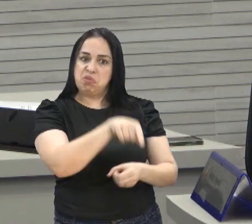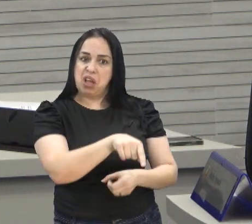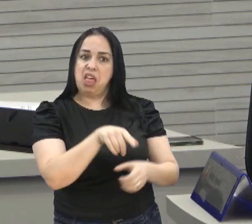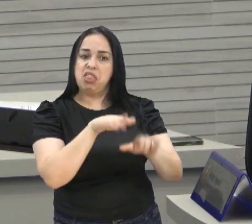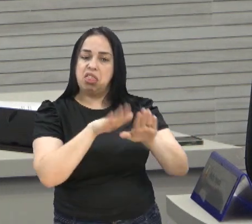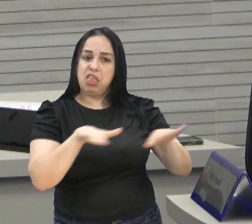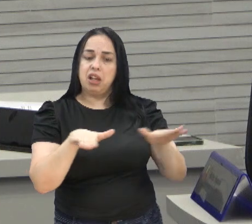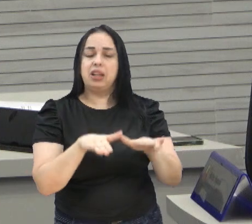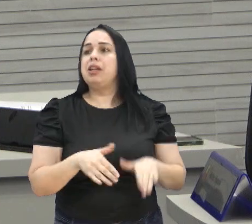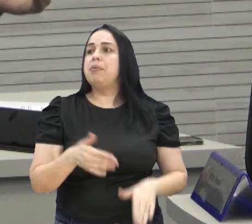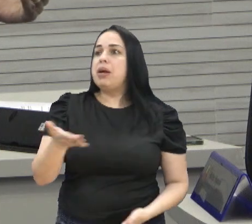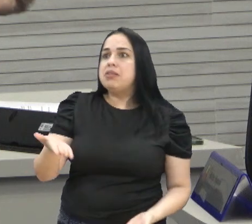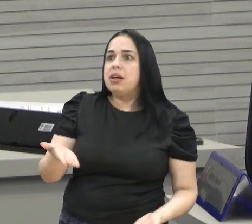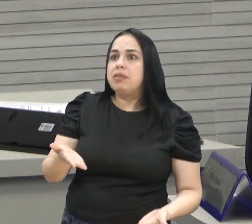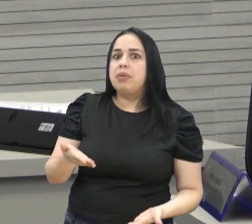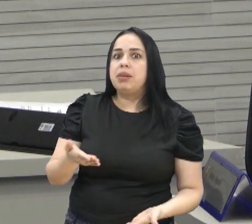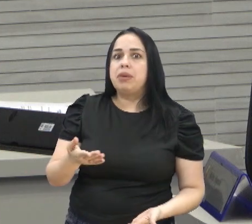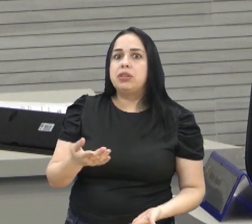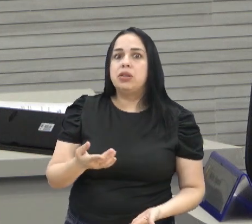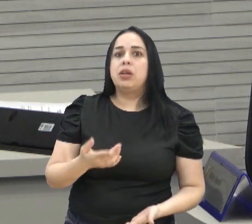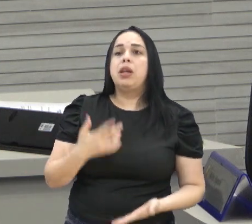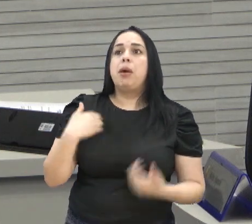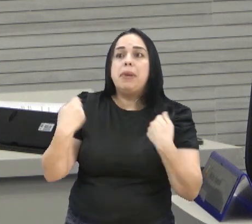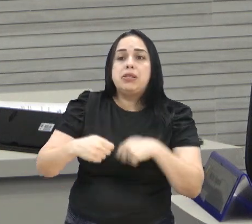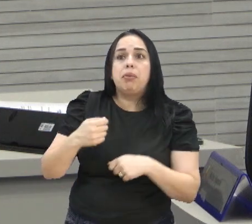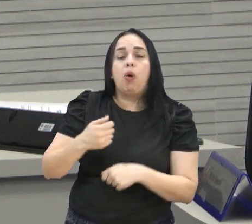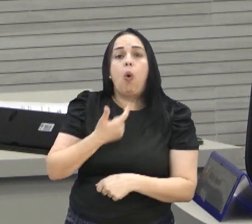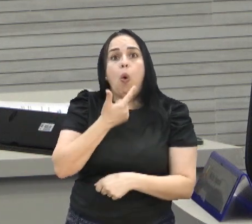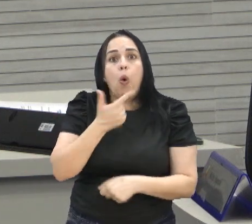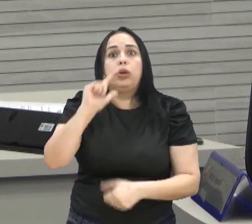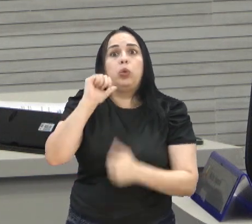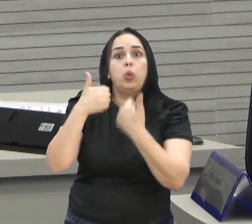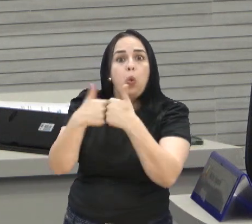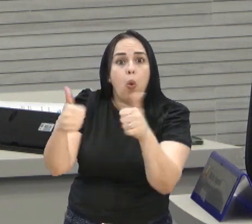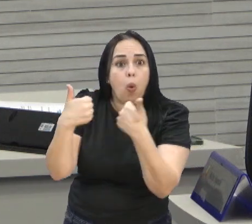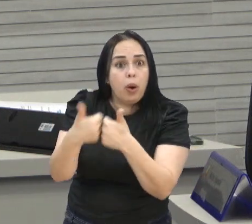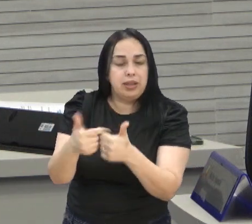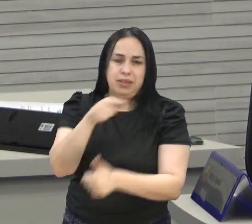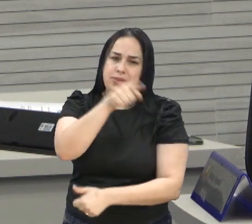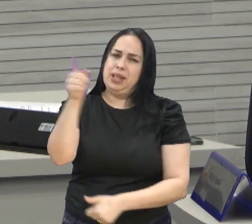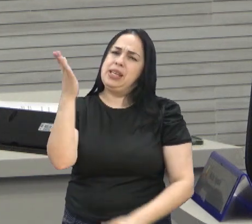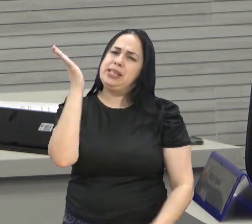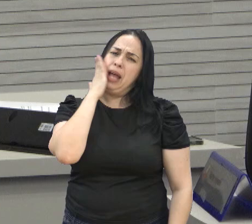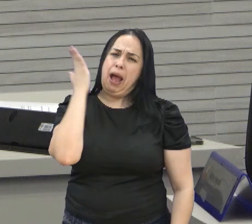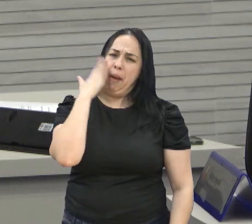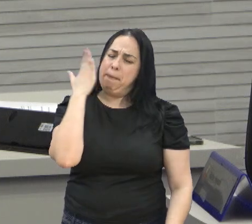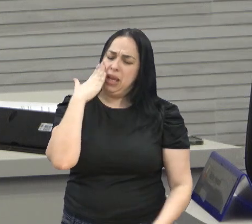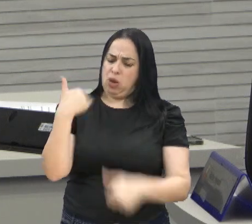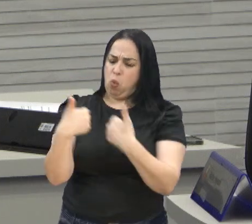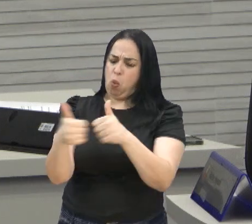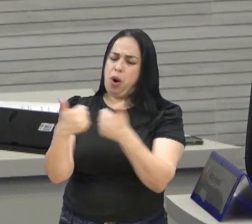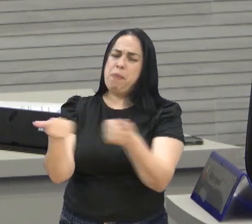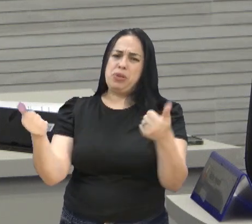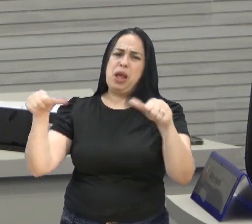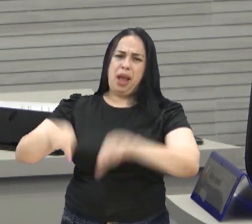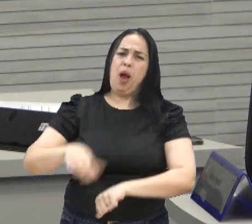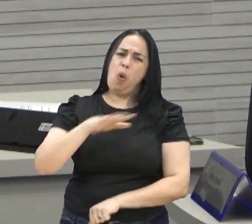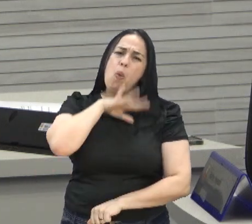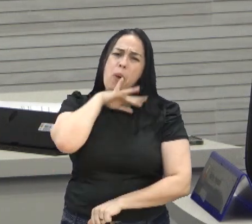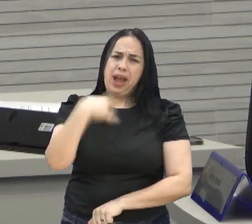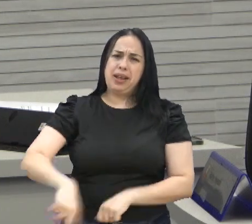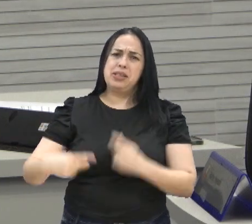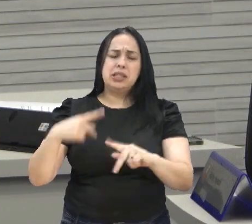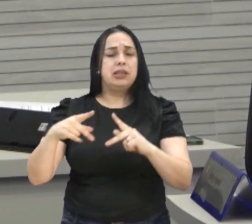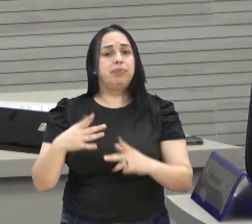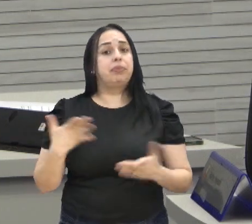mãe falou, mas vai ser mais de um ônibus que eu tenho que tomar. O ônibus na qualidade que a gente conhece em São José dos Campos atualmente. E aí a doutora